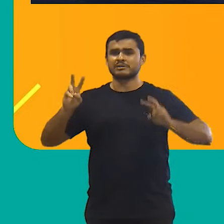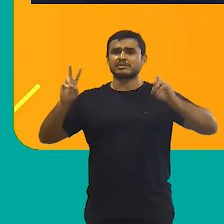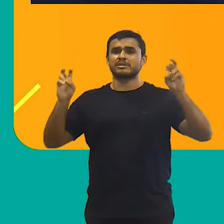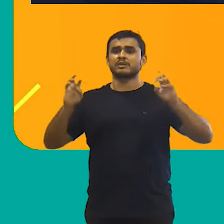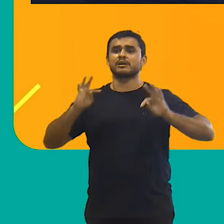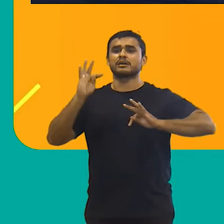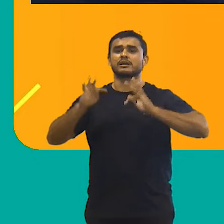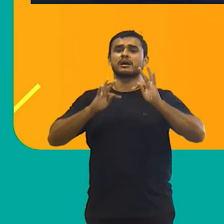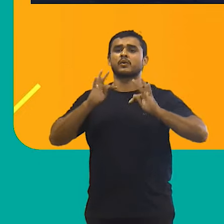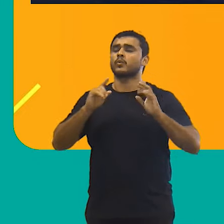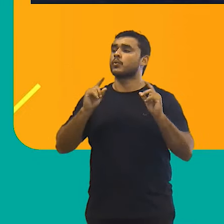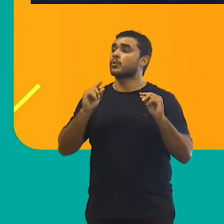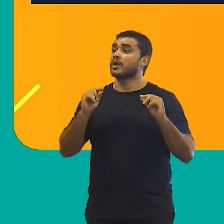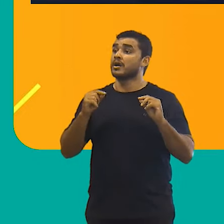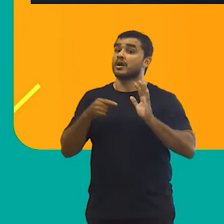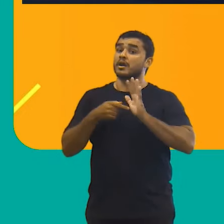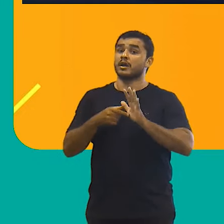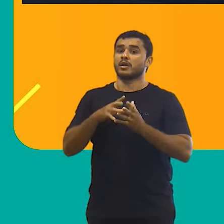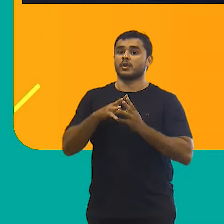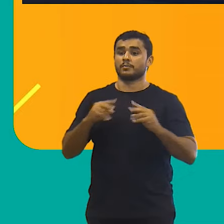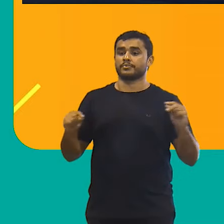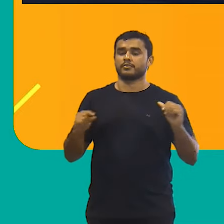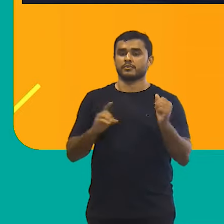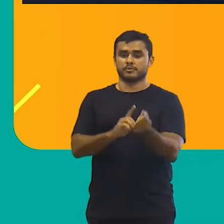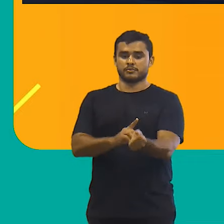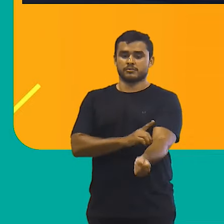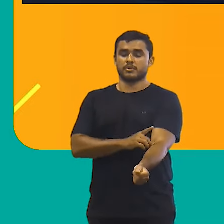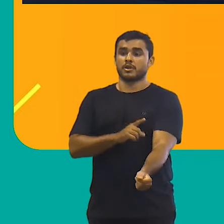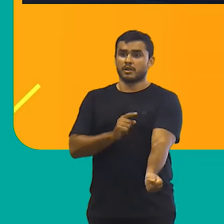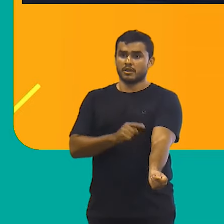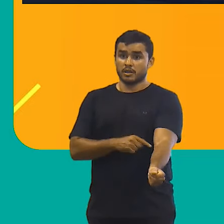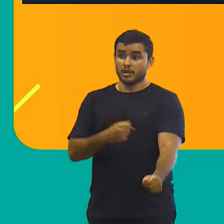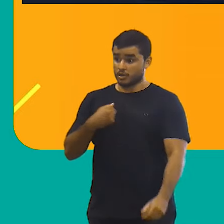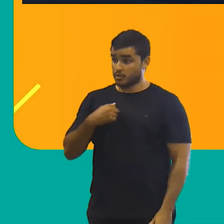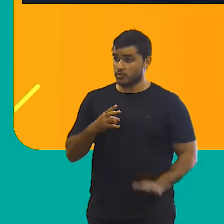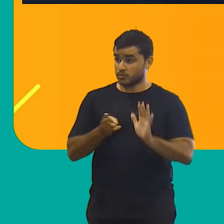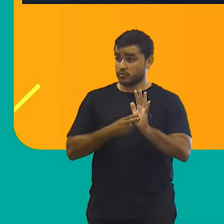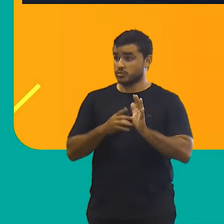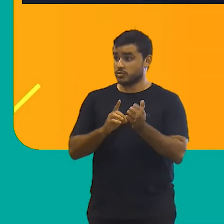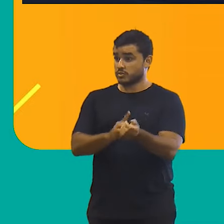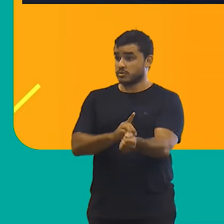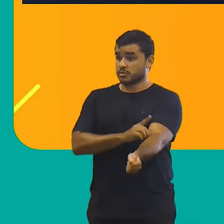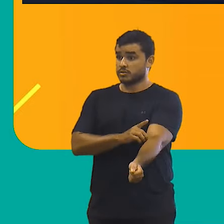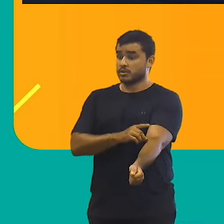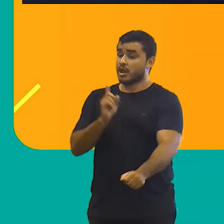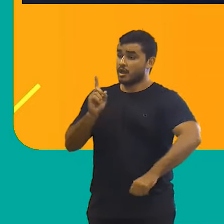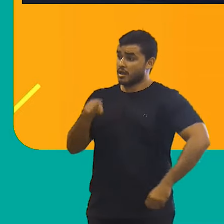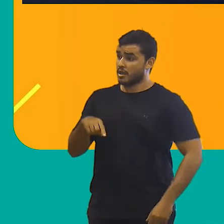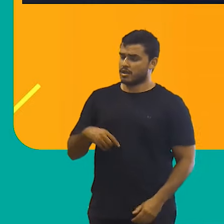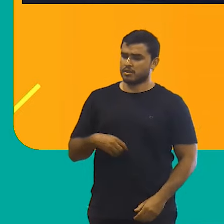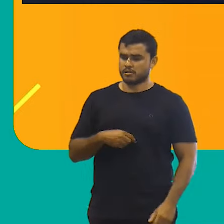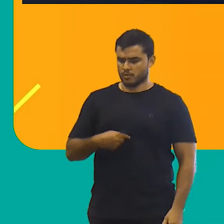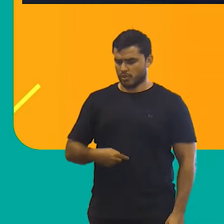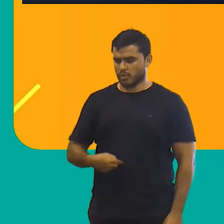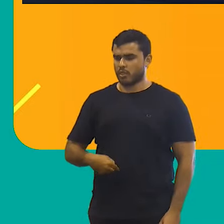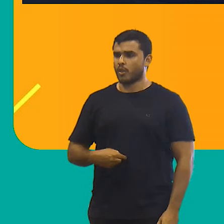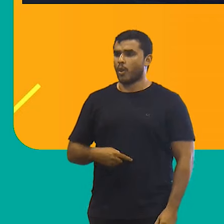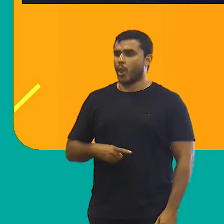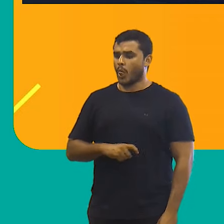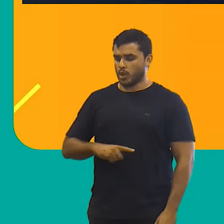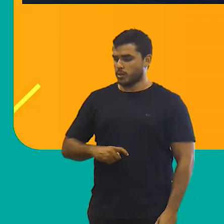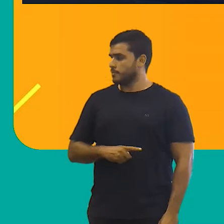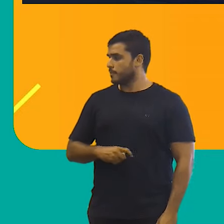pseudo-tratamento. Ele dizia que curava diabetes. Ah, sim, eu sou diabético, porque diabetes era uma verminose. Eu falei,